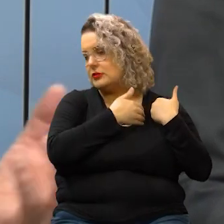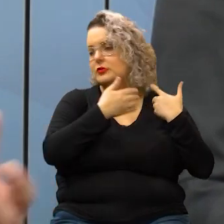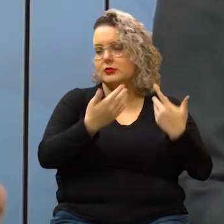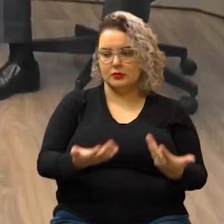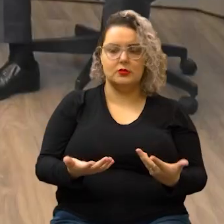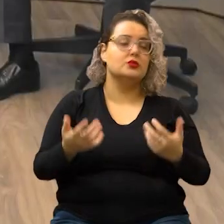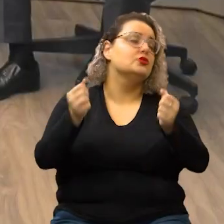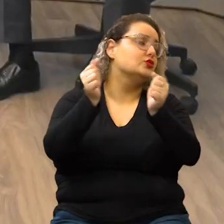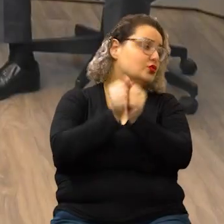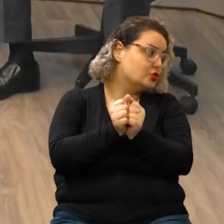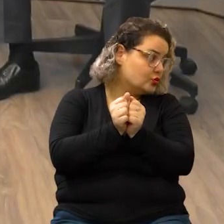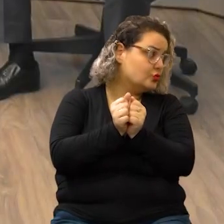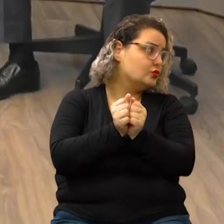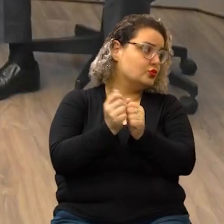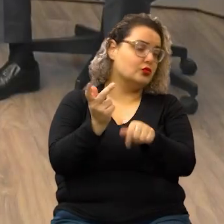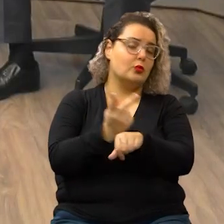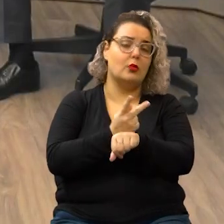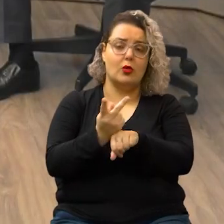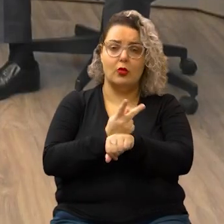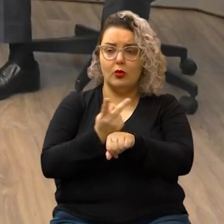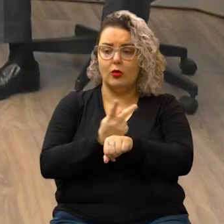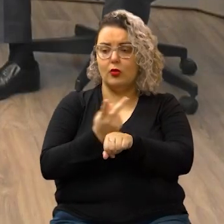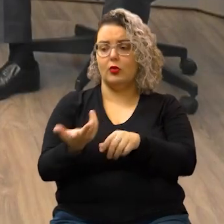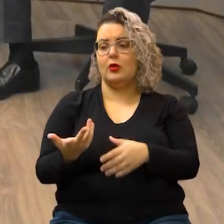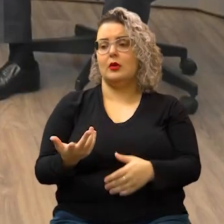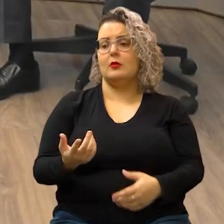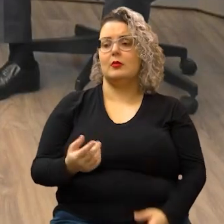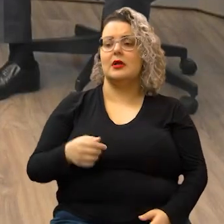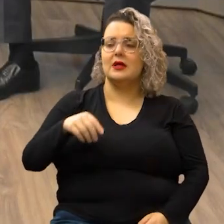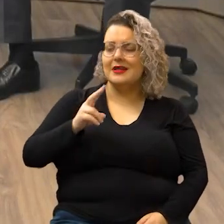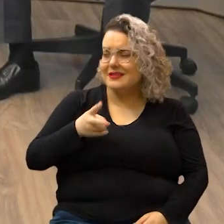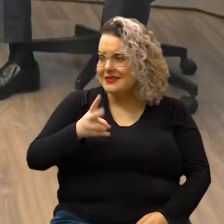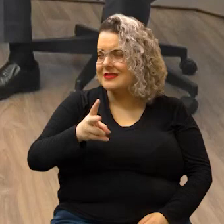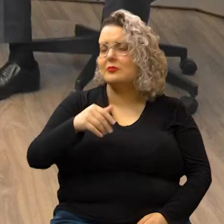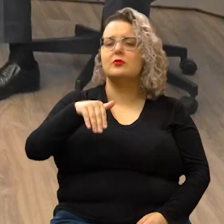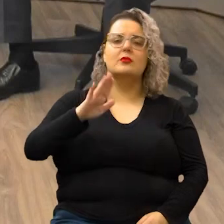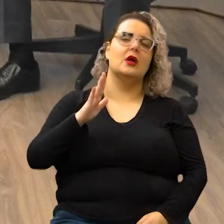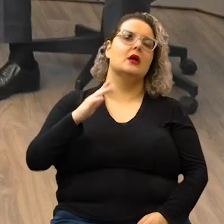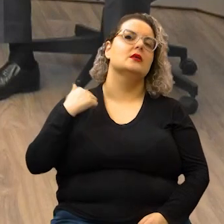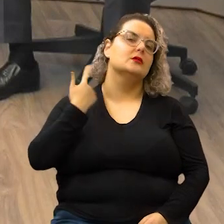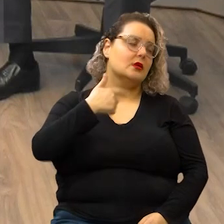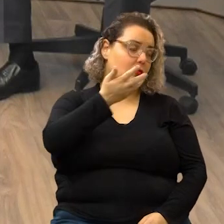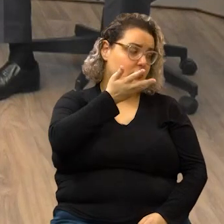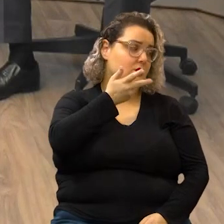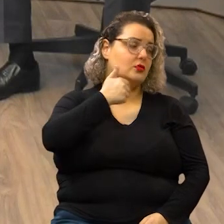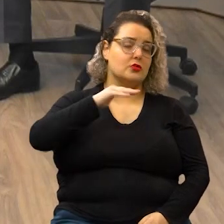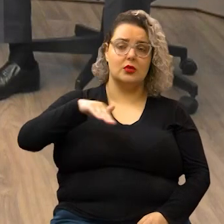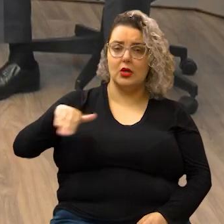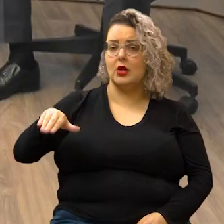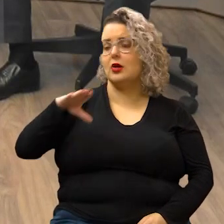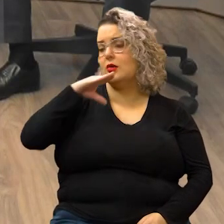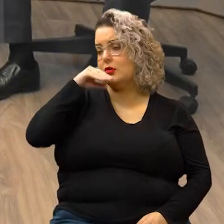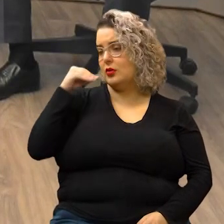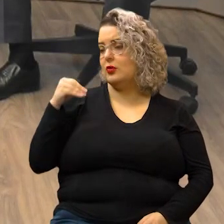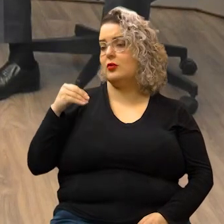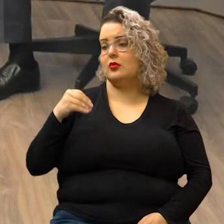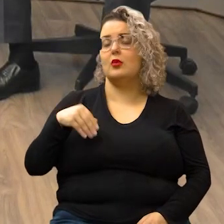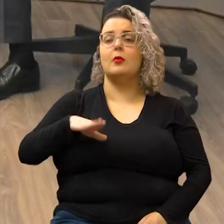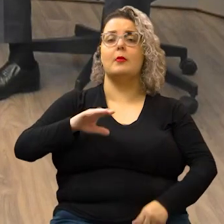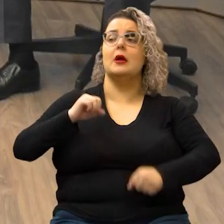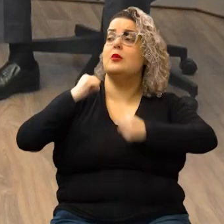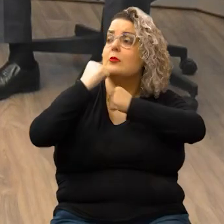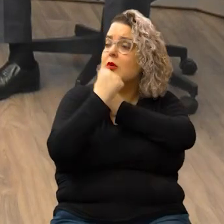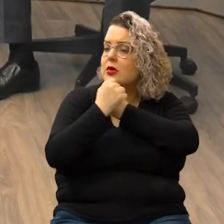de juntos buscar medidas para cada vez mais tornar a nossa infância e adolescência mais